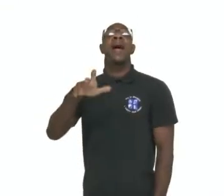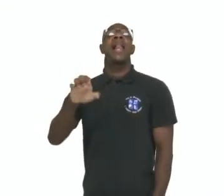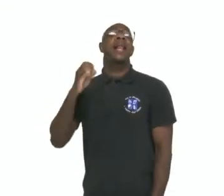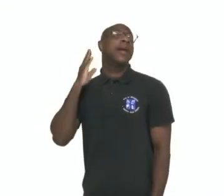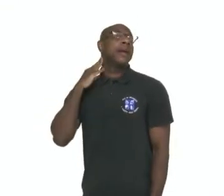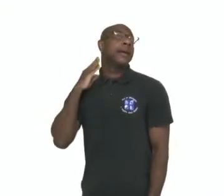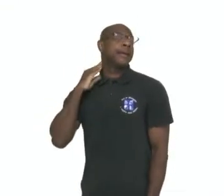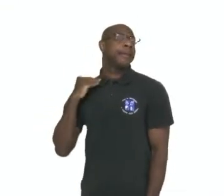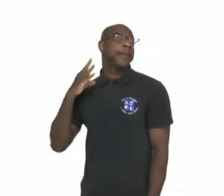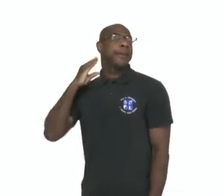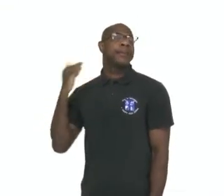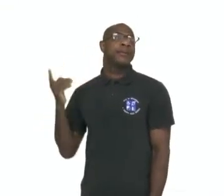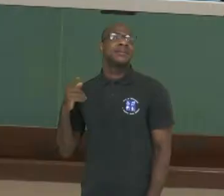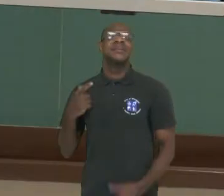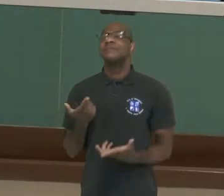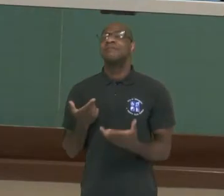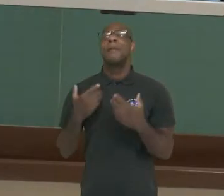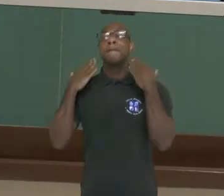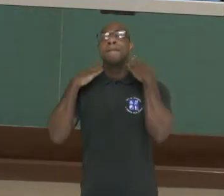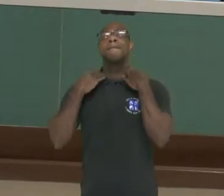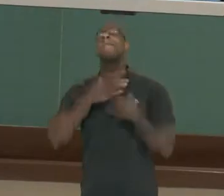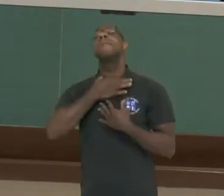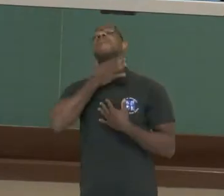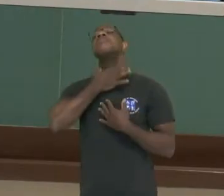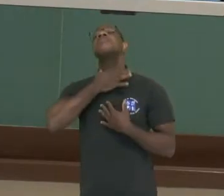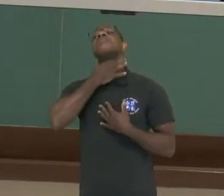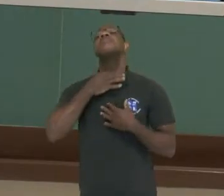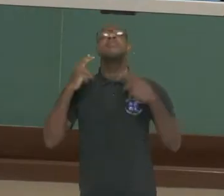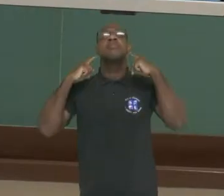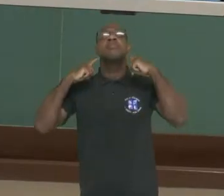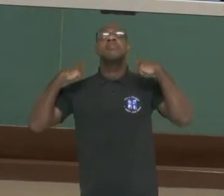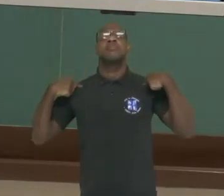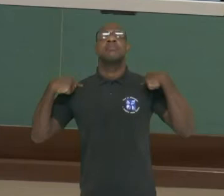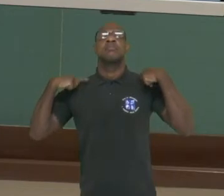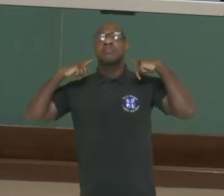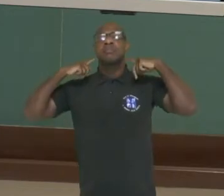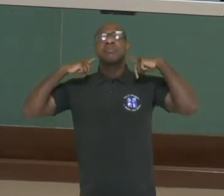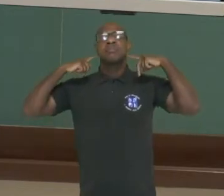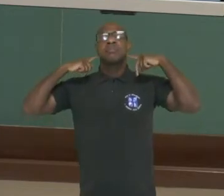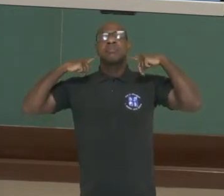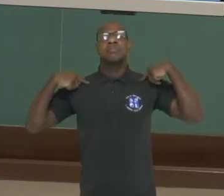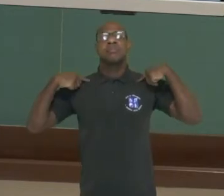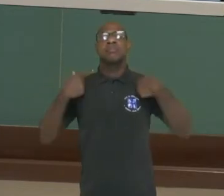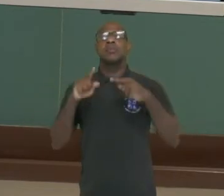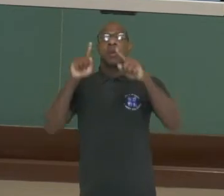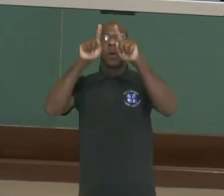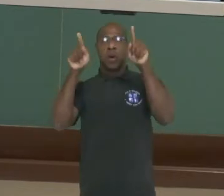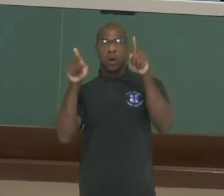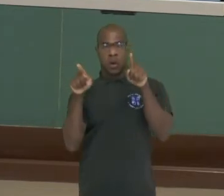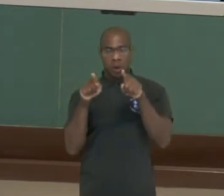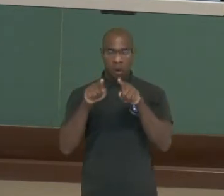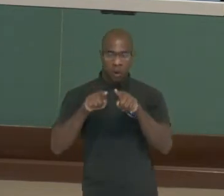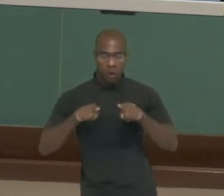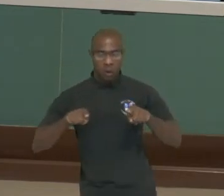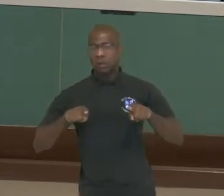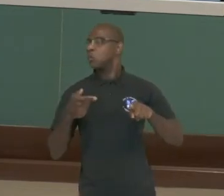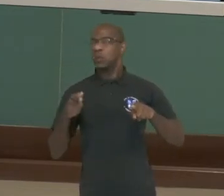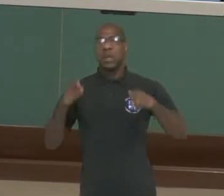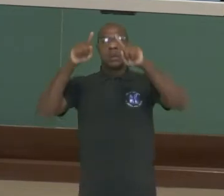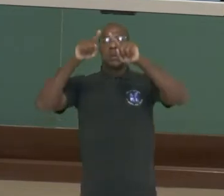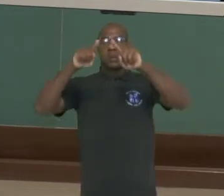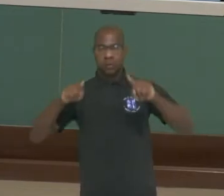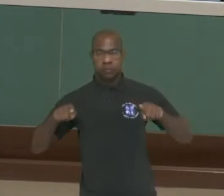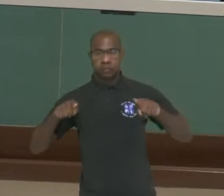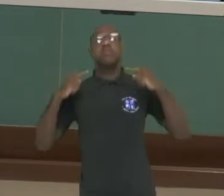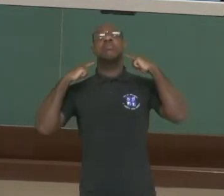O pescoço alado, o que seria esse pescoço alado? Olha, não forma aqui nessa cavidade Então, tá